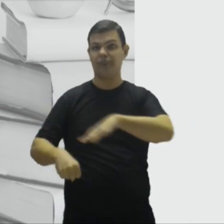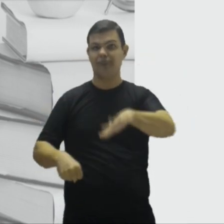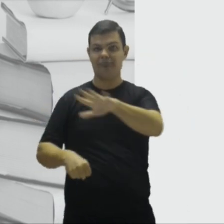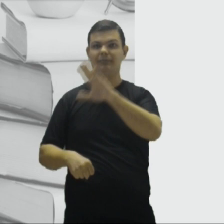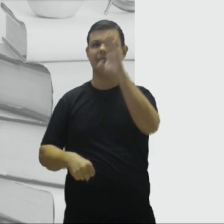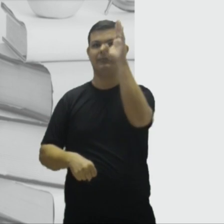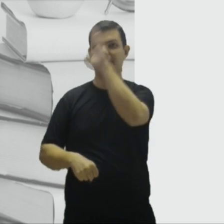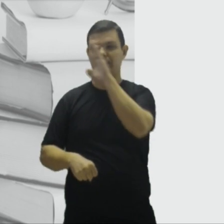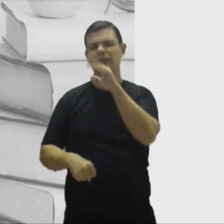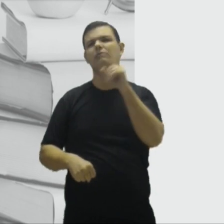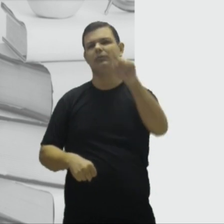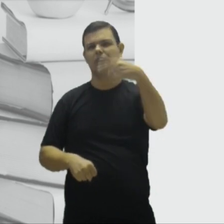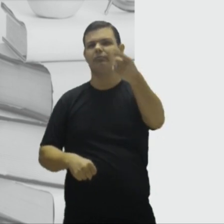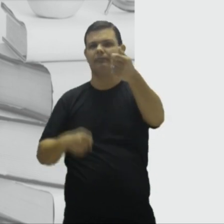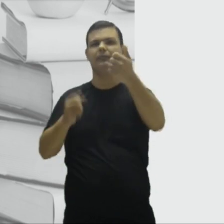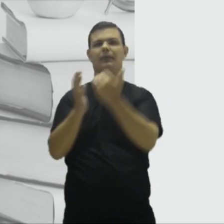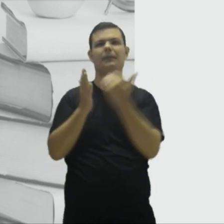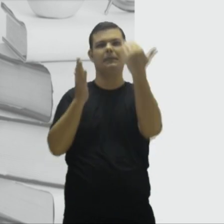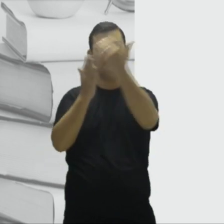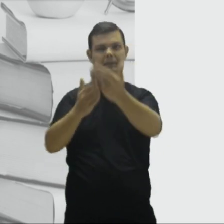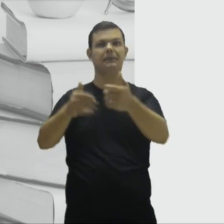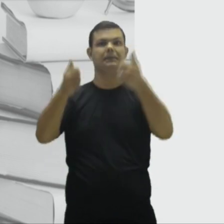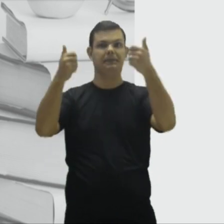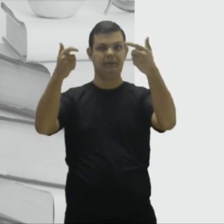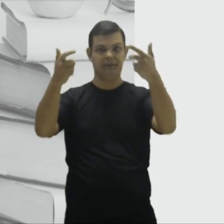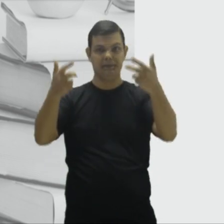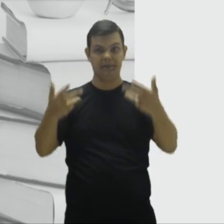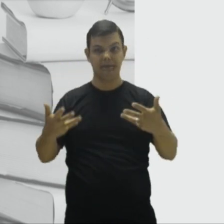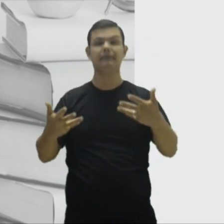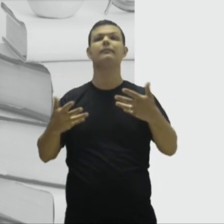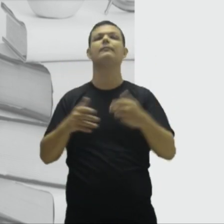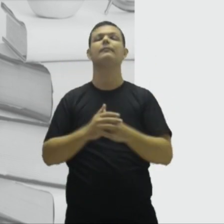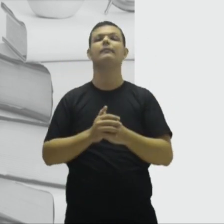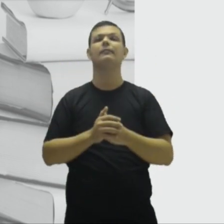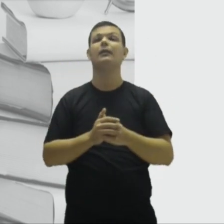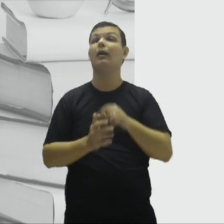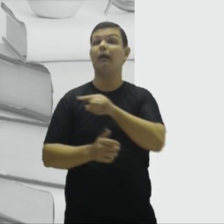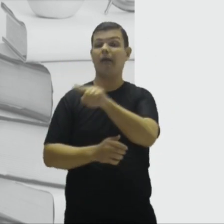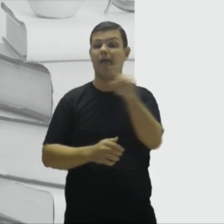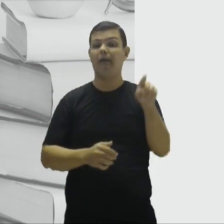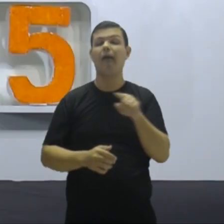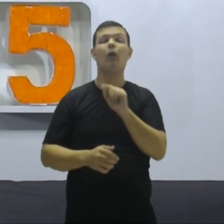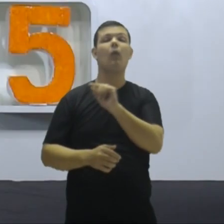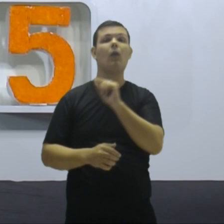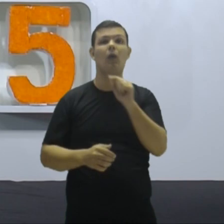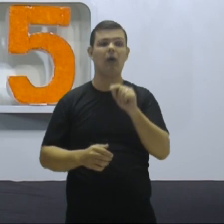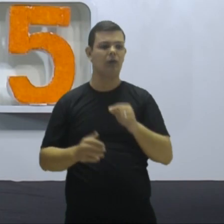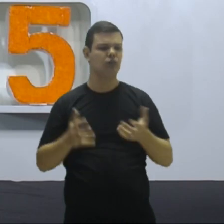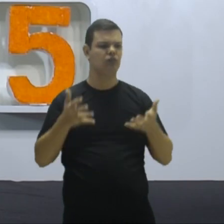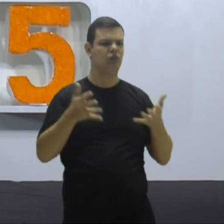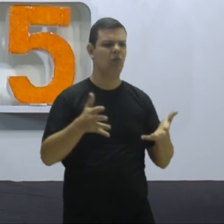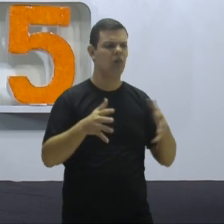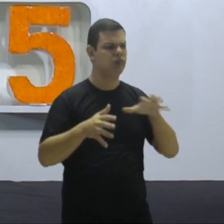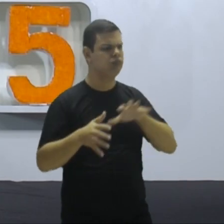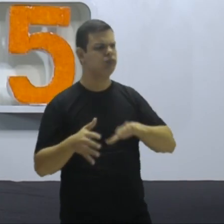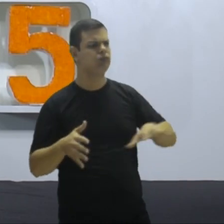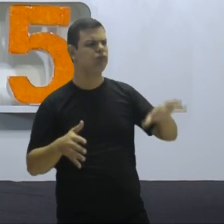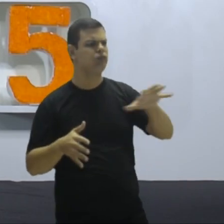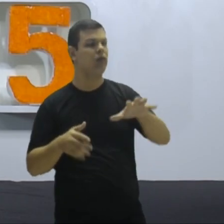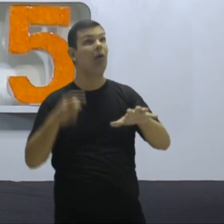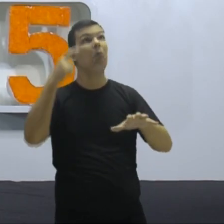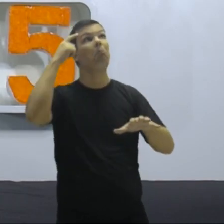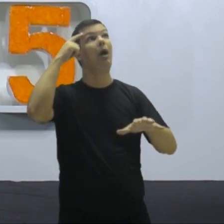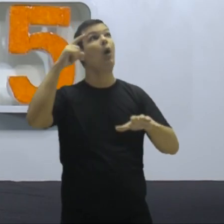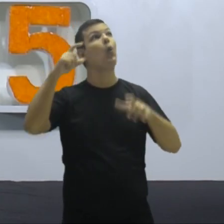nós veremos isso daqui a pouco com mais cuidado, que eles chegaram aqui numa região que eles consideraram a